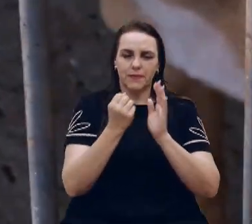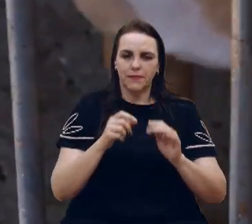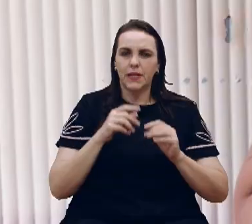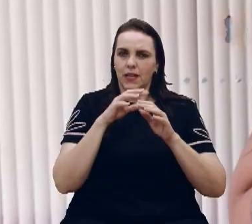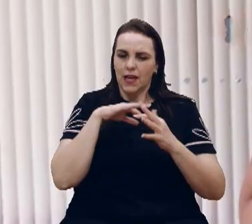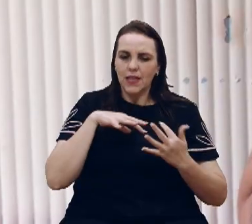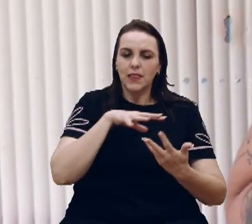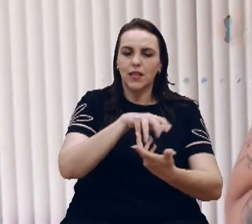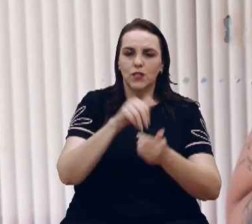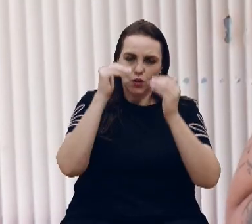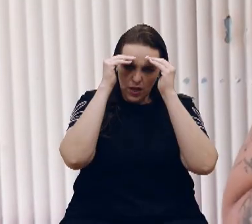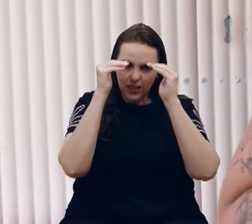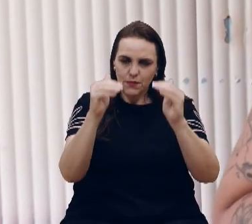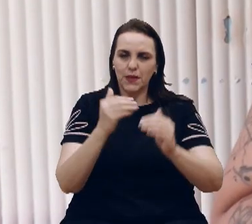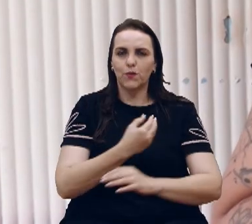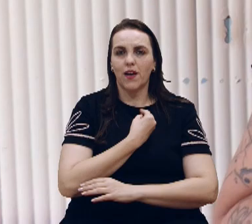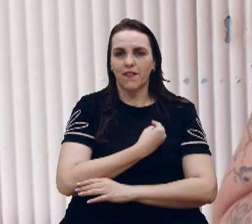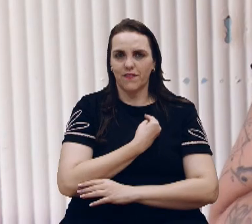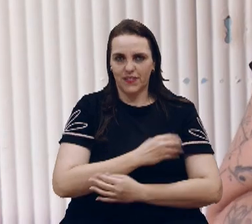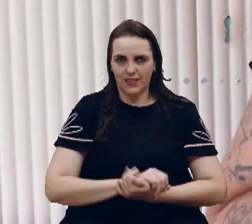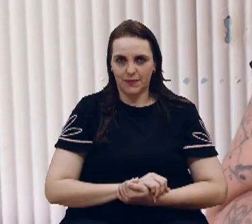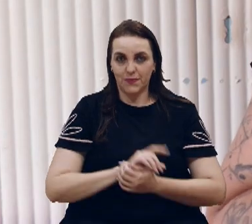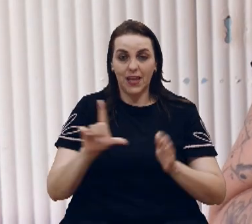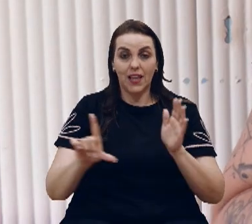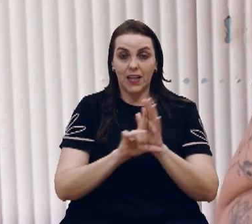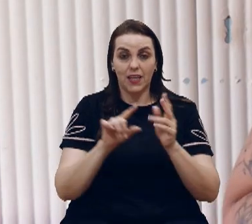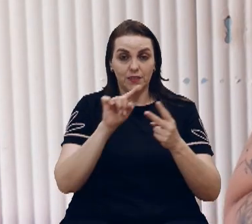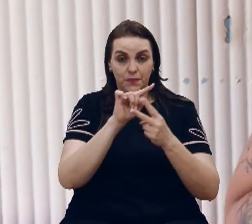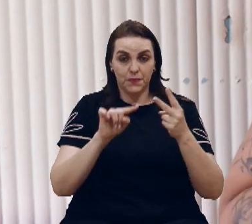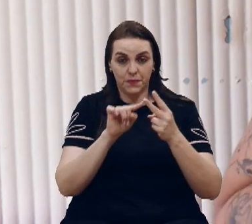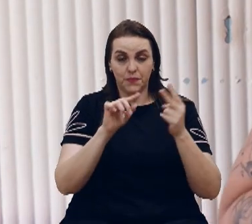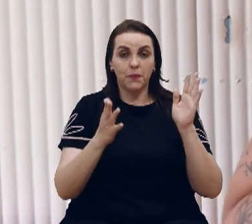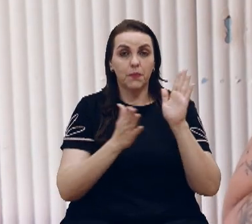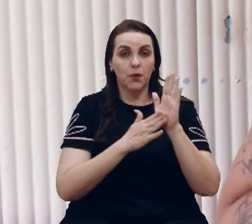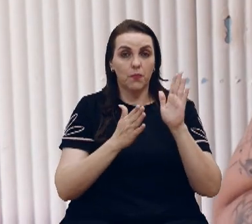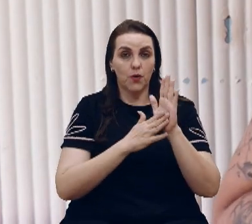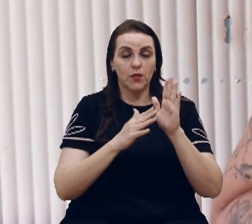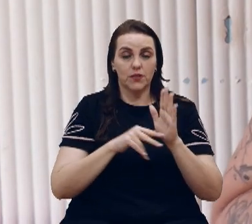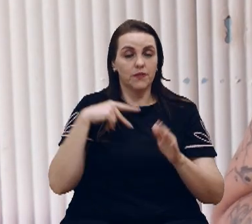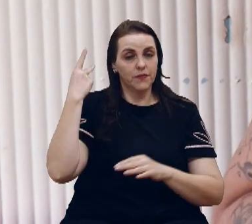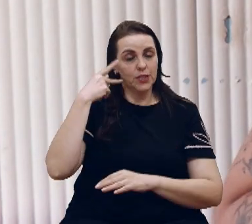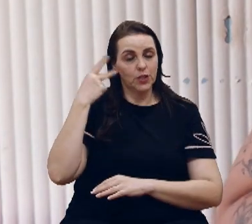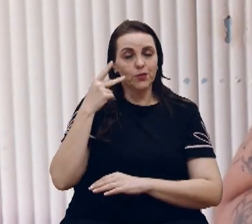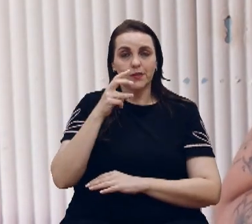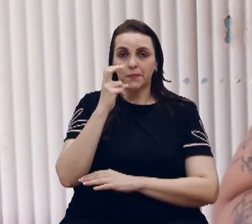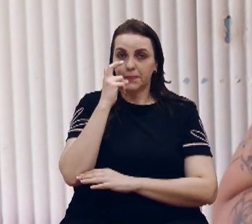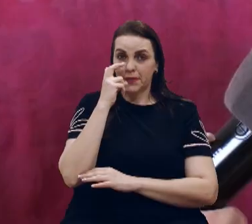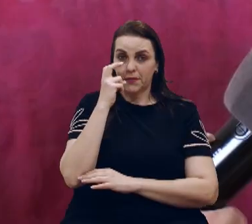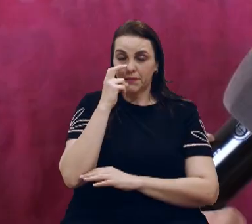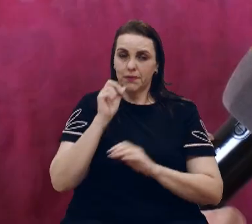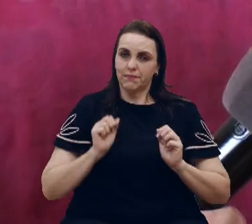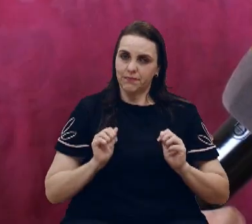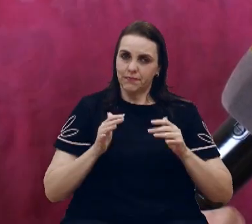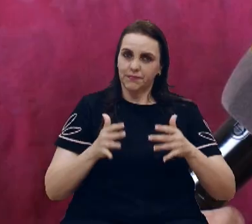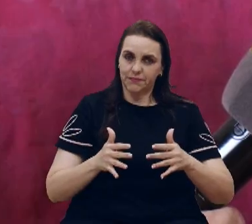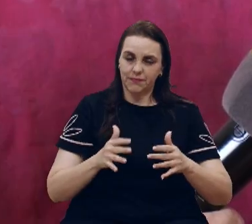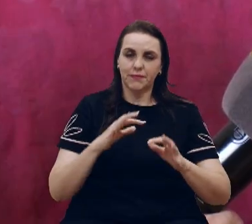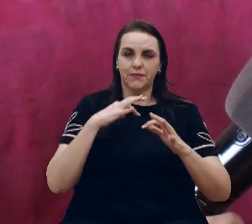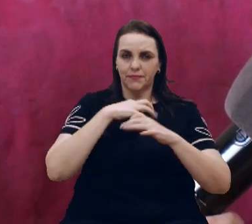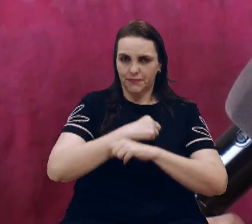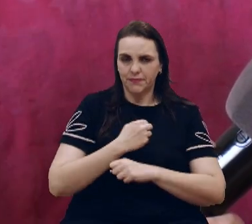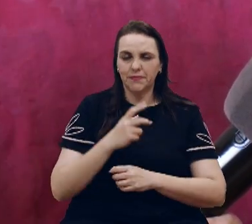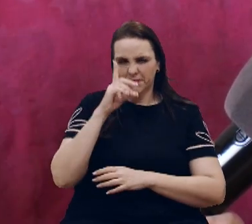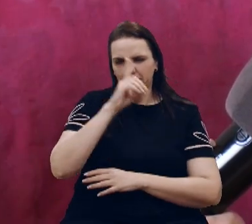vida. Ambas as leis foram propostas pela vereadora Andressa Malman, que é atuante no direito dos animais. A história do Brusque é